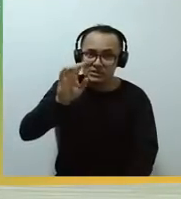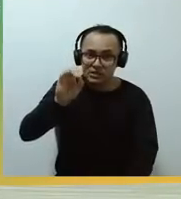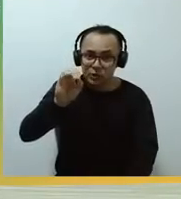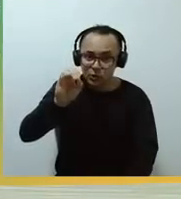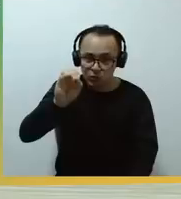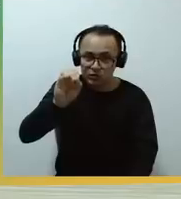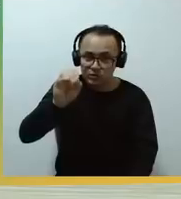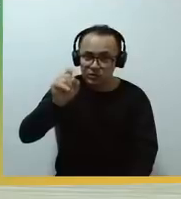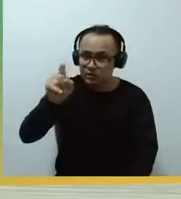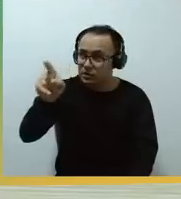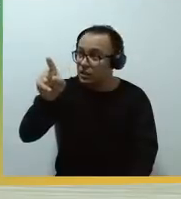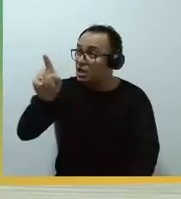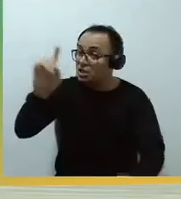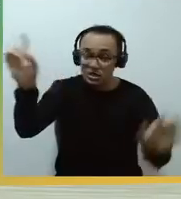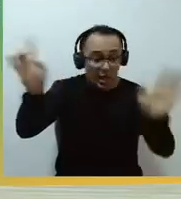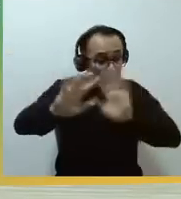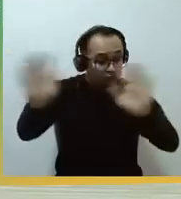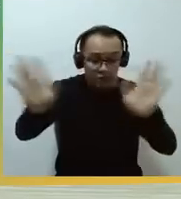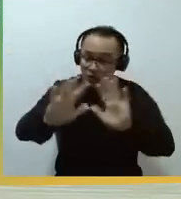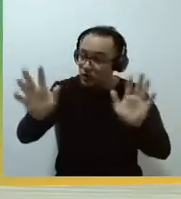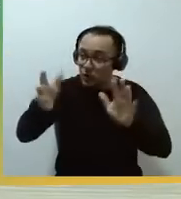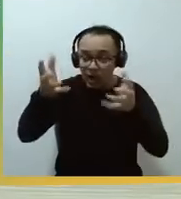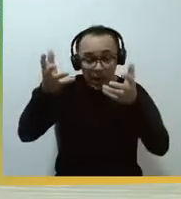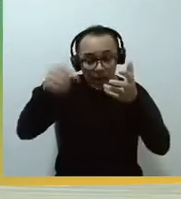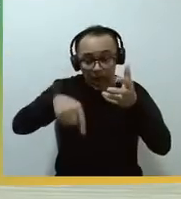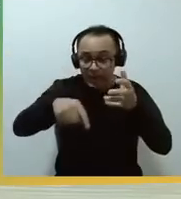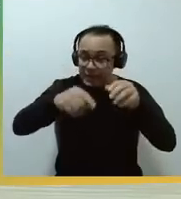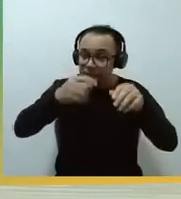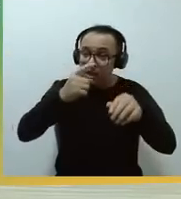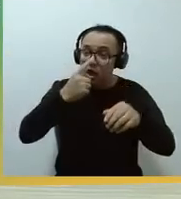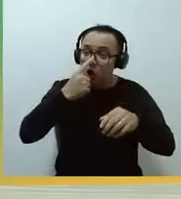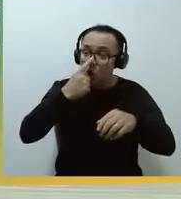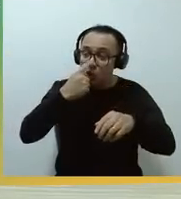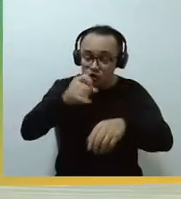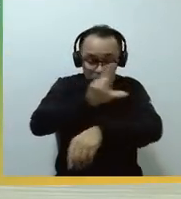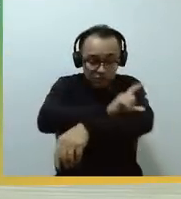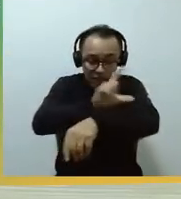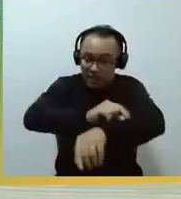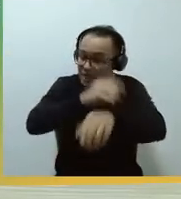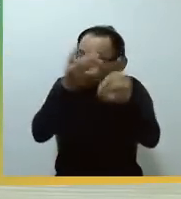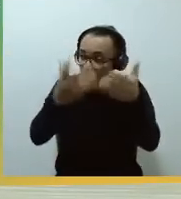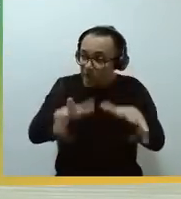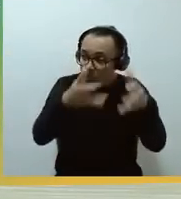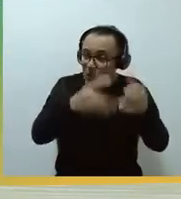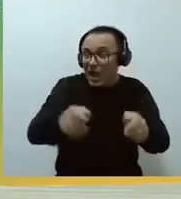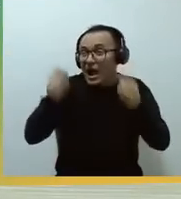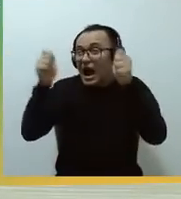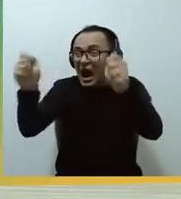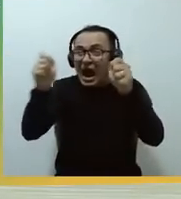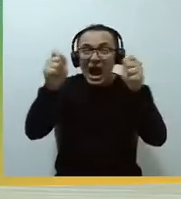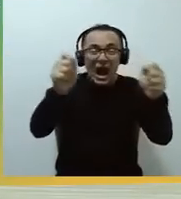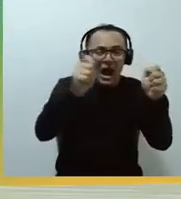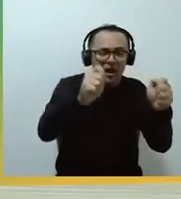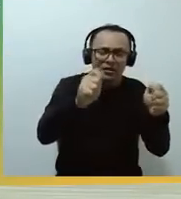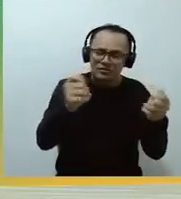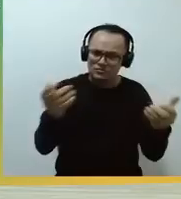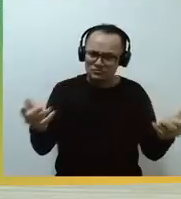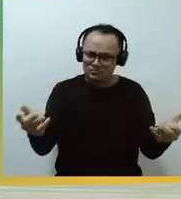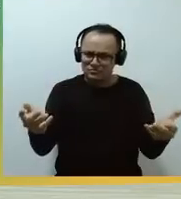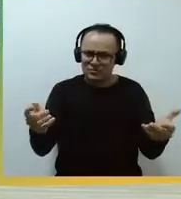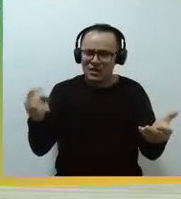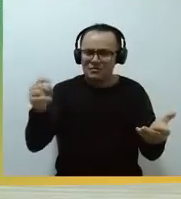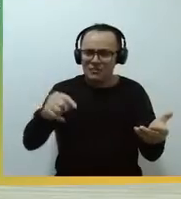levasse o lixo de Lages. O porquê que, mesmo assim, foi dado uma abrangência tão grande para que hoje,